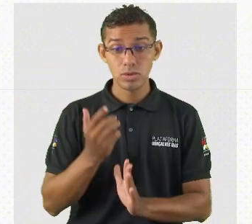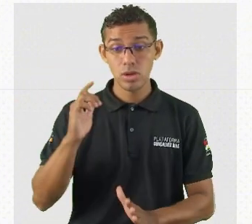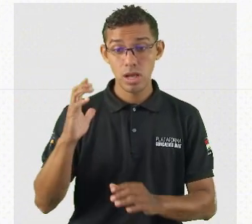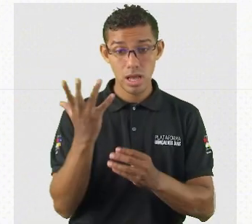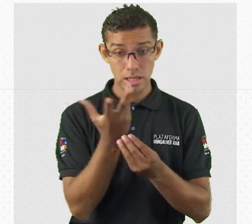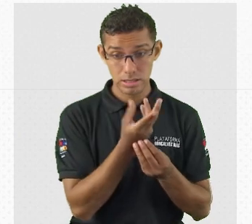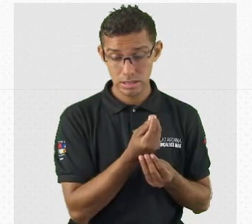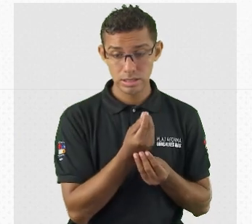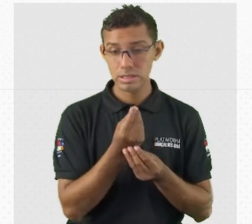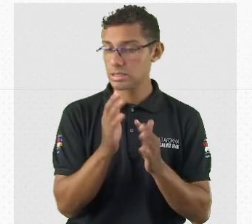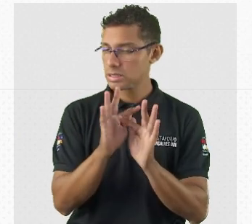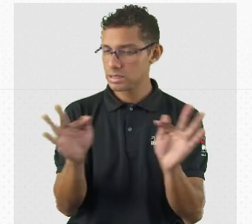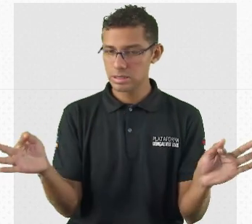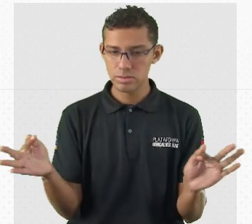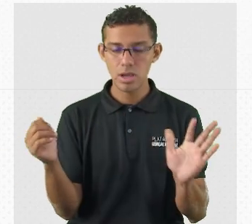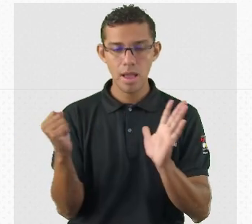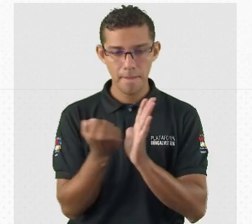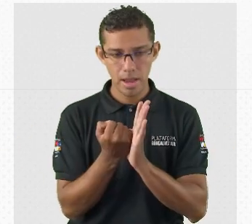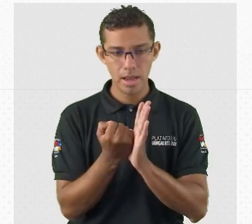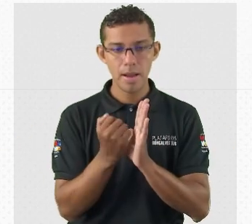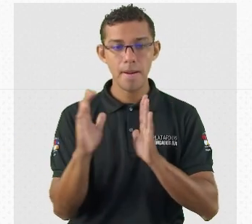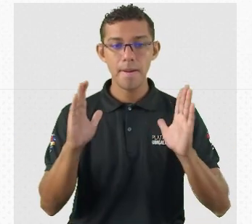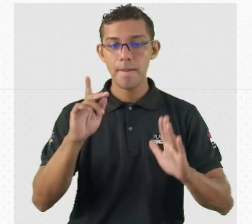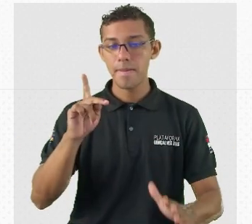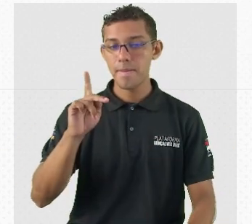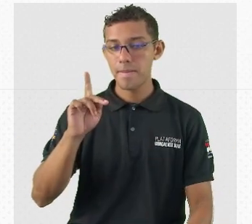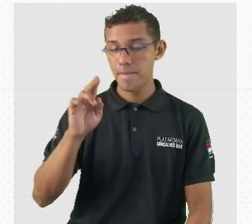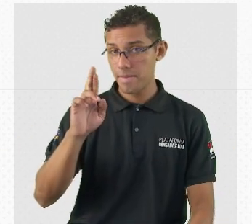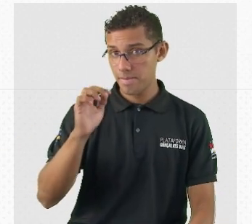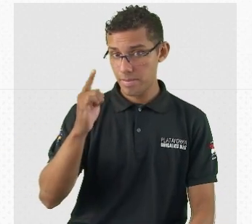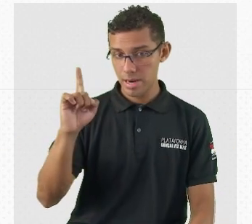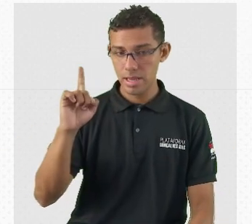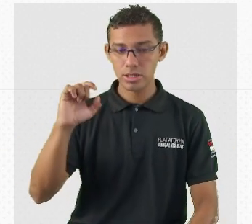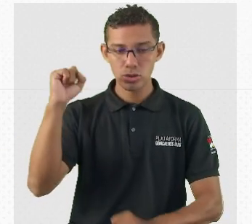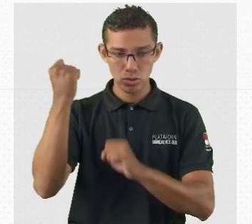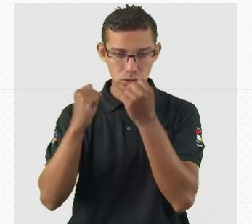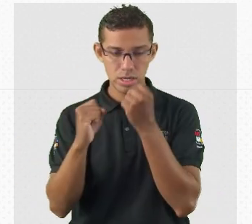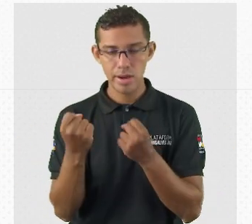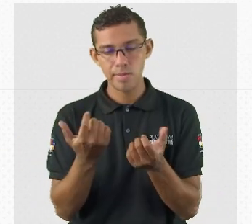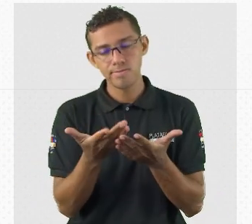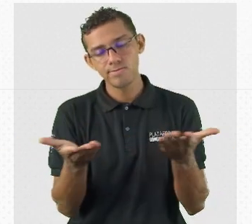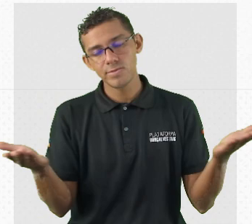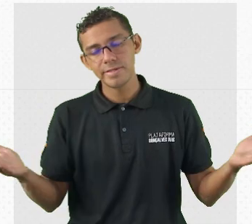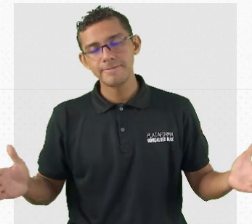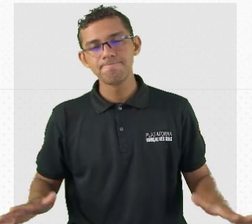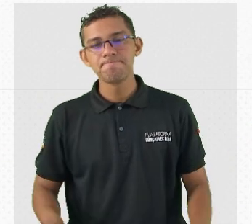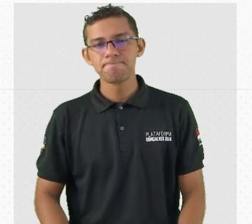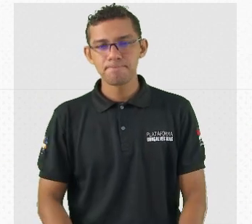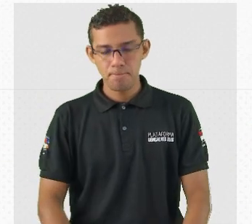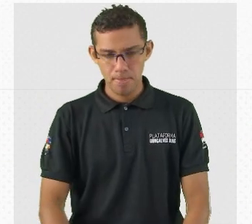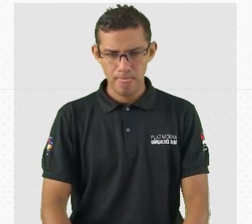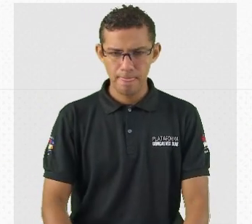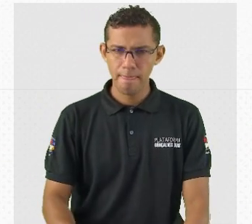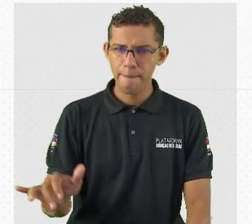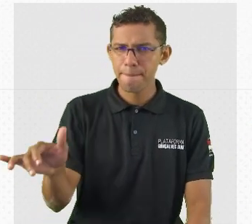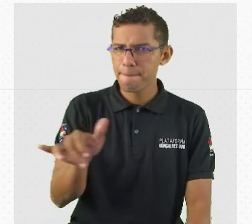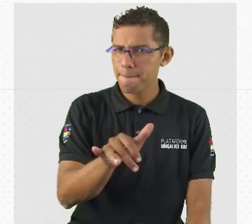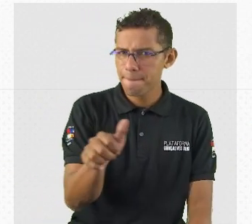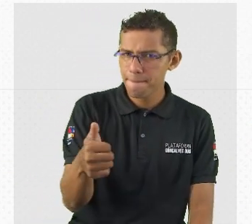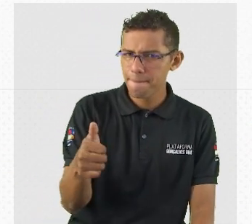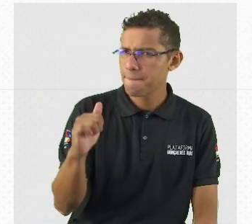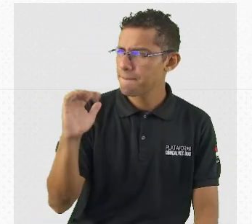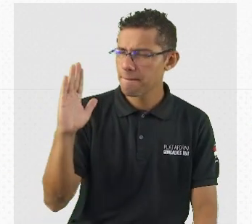com ferramentas simples que marcam o período pré-industrial. Tá? Então é isso, tranquilo, tem mais